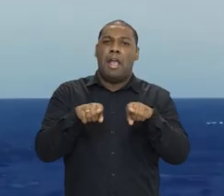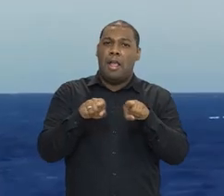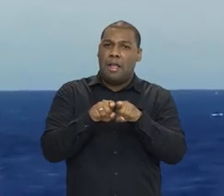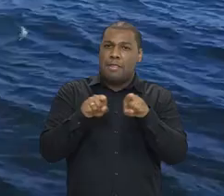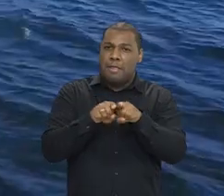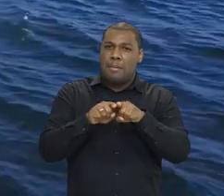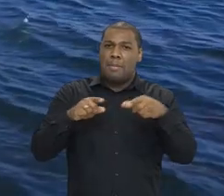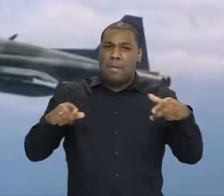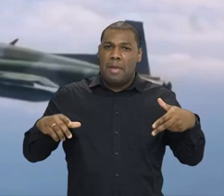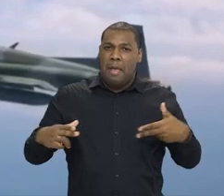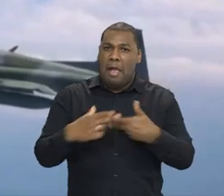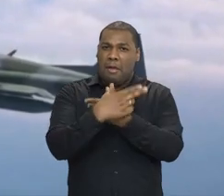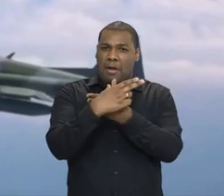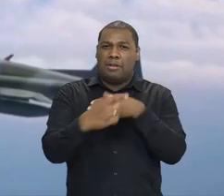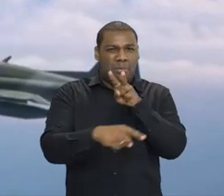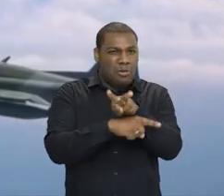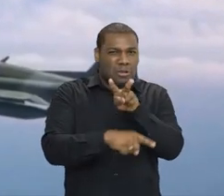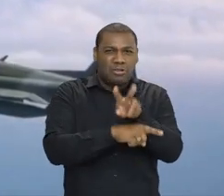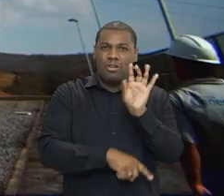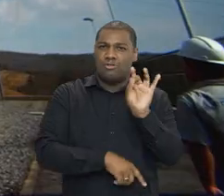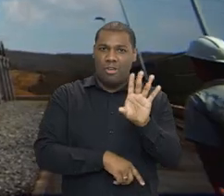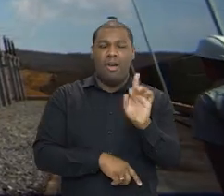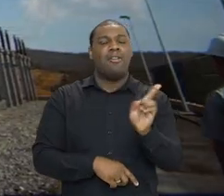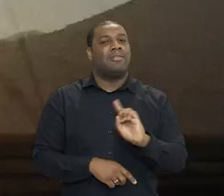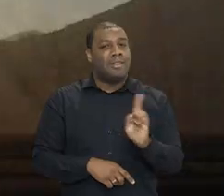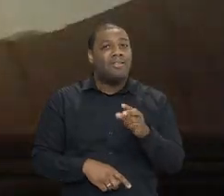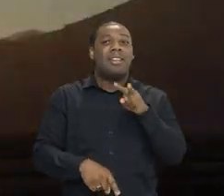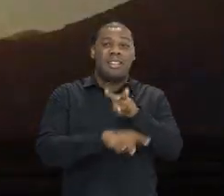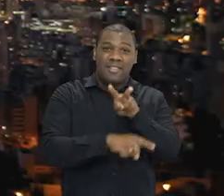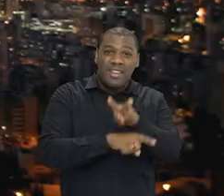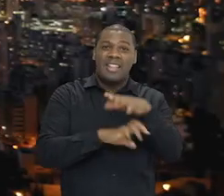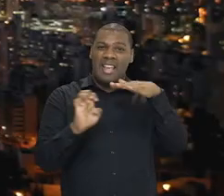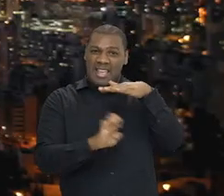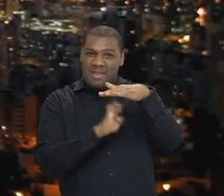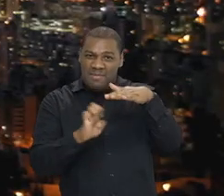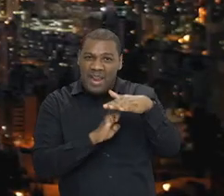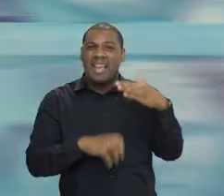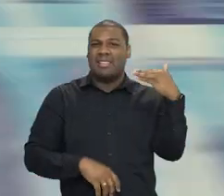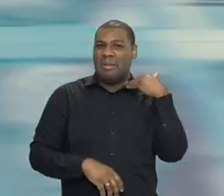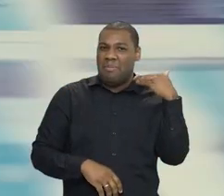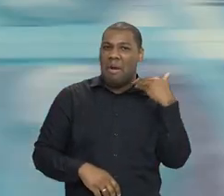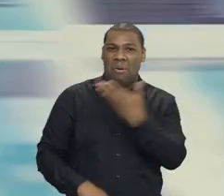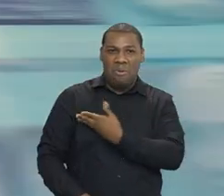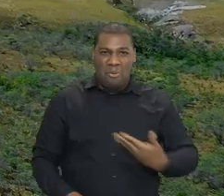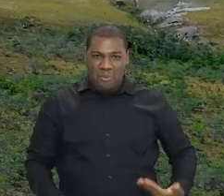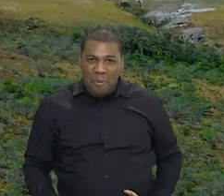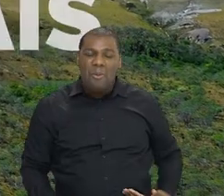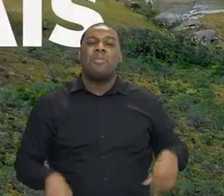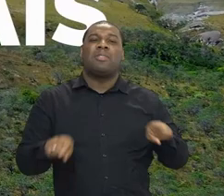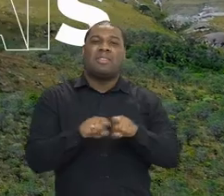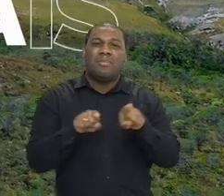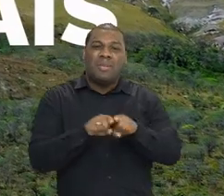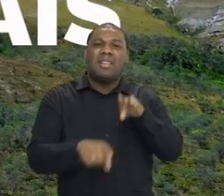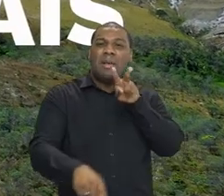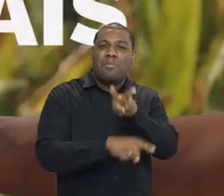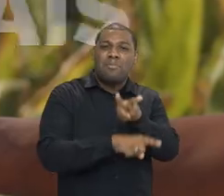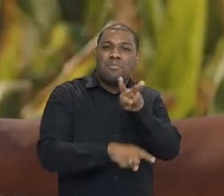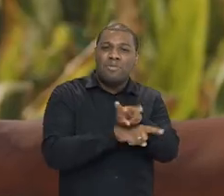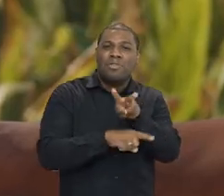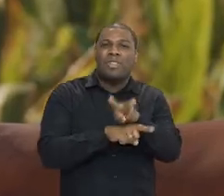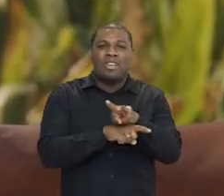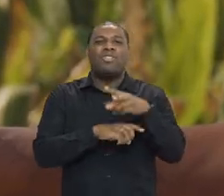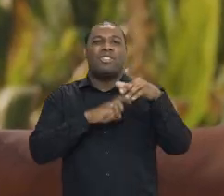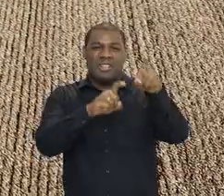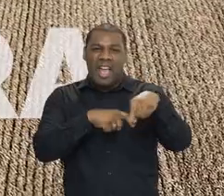marítimas e o nosso espaço aéreo. É também defender as nossas empresas estratégicas, nossos bancos públicos, nossas riquezas minerais